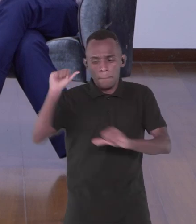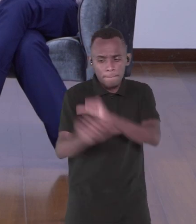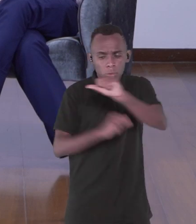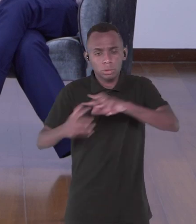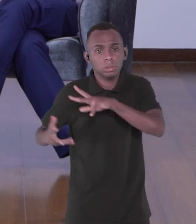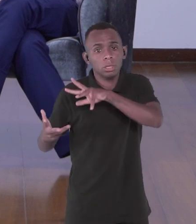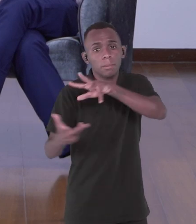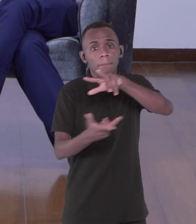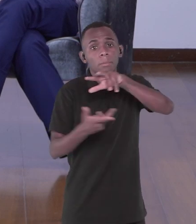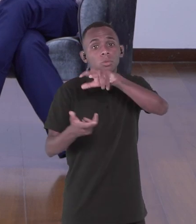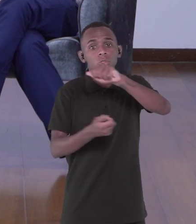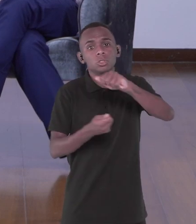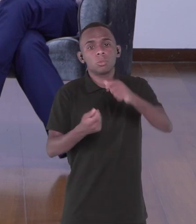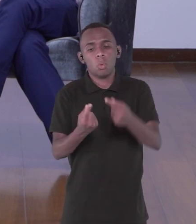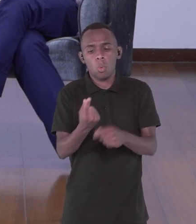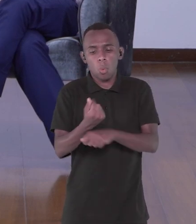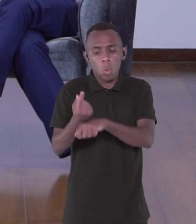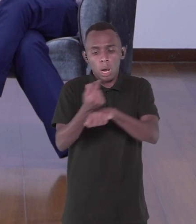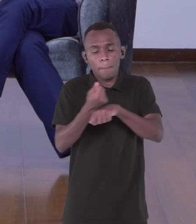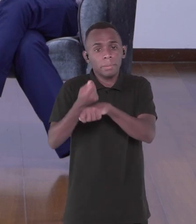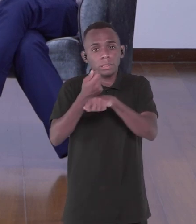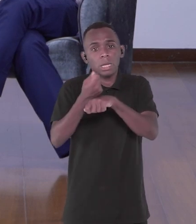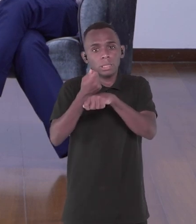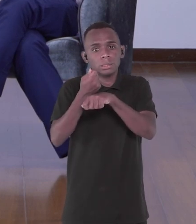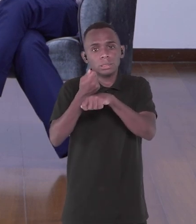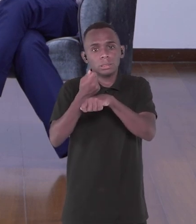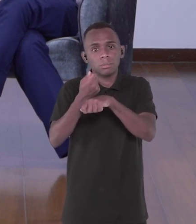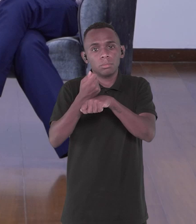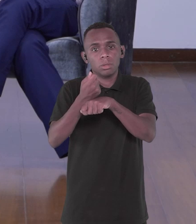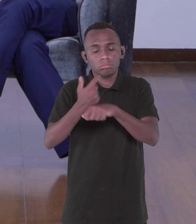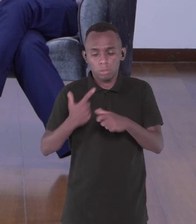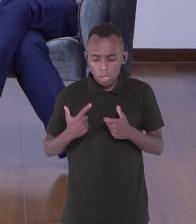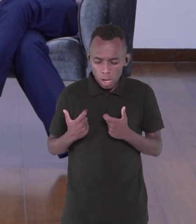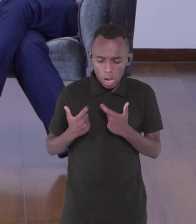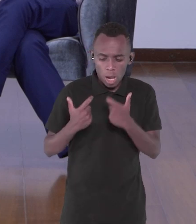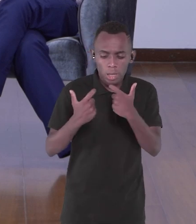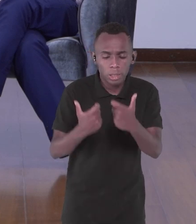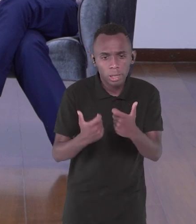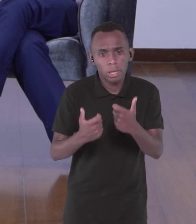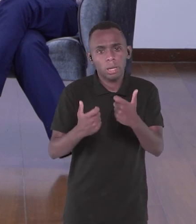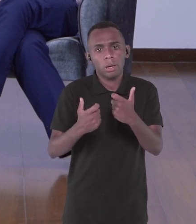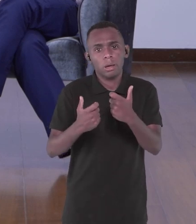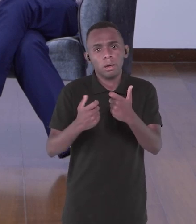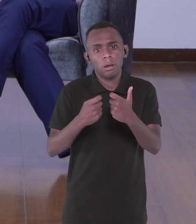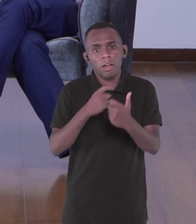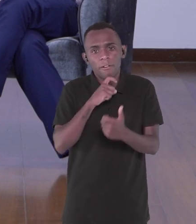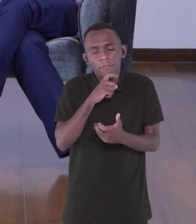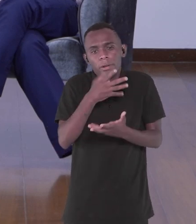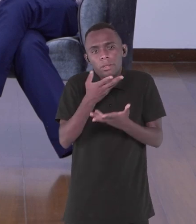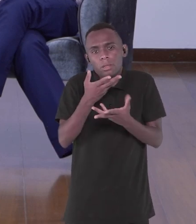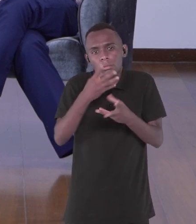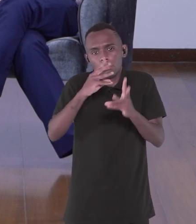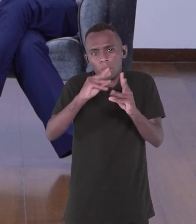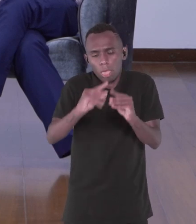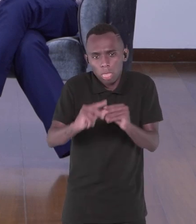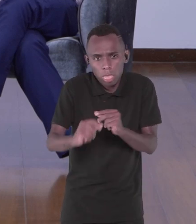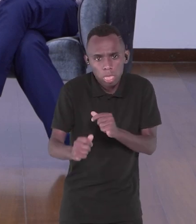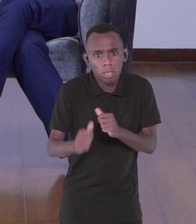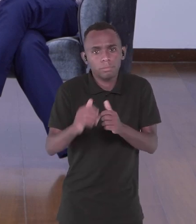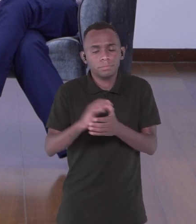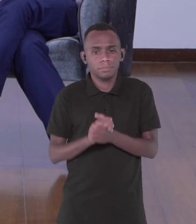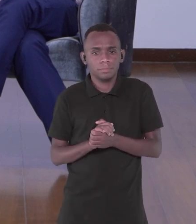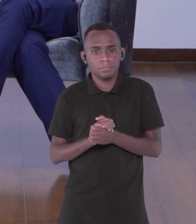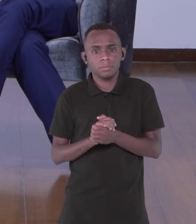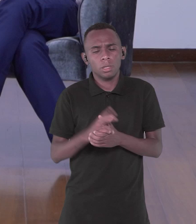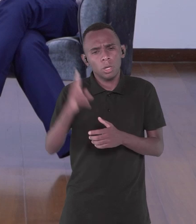que o capitalismo venceu, de que a Guerra Fria, ao final da Guerra Fria, a abertura do McDonald's na Rússia, eu lembro de ter